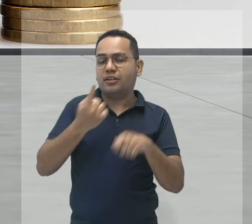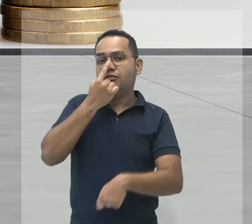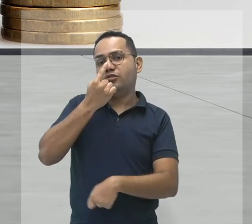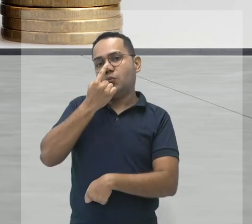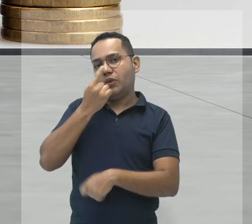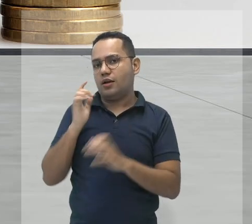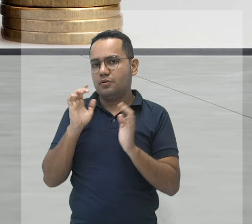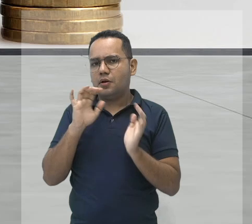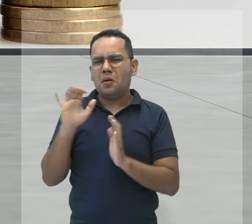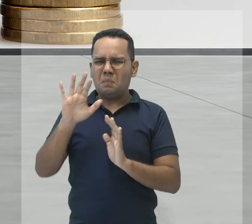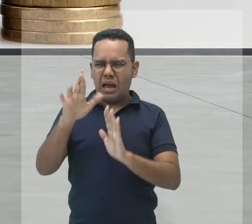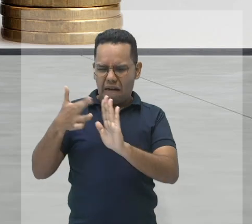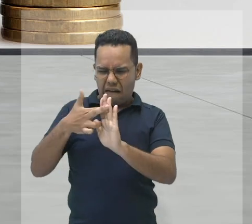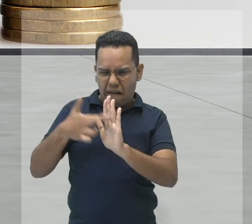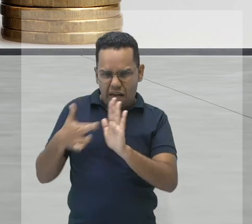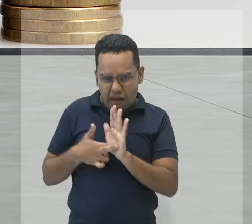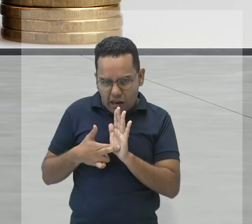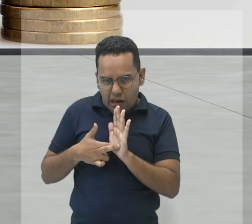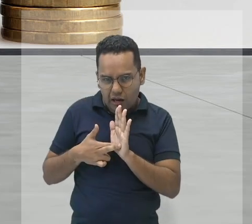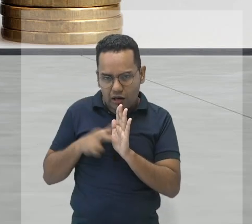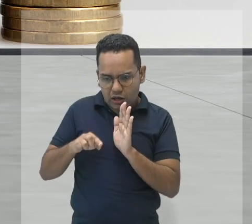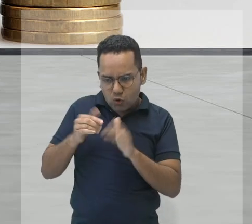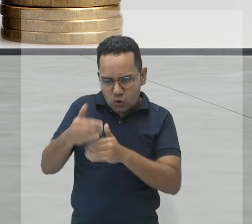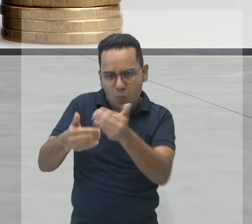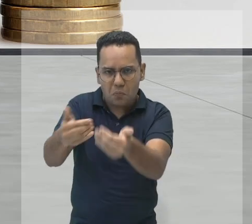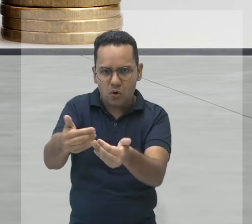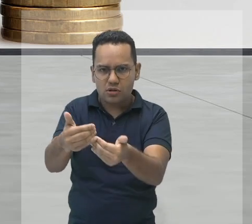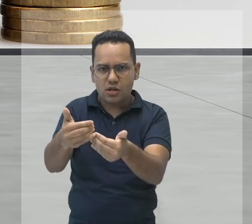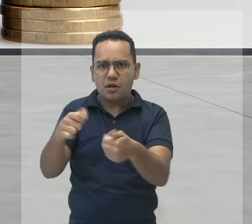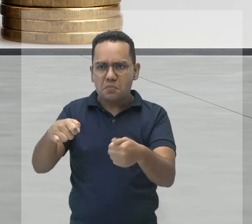vai se intensificando. Veja bem, não é uma